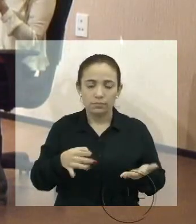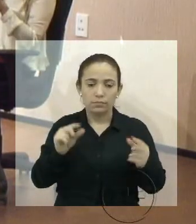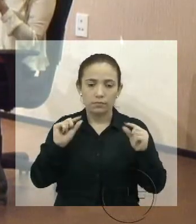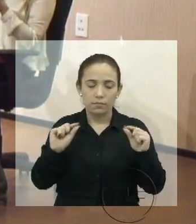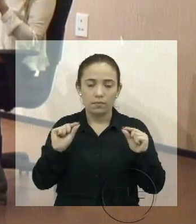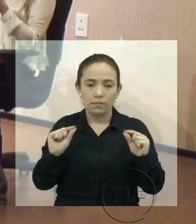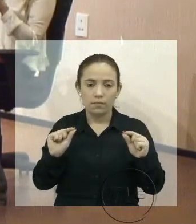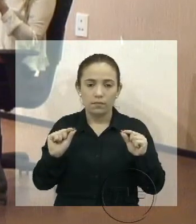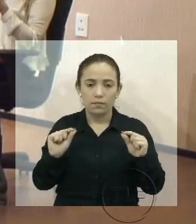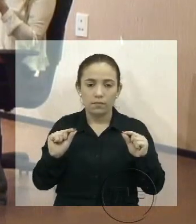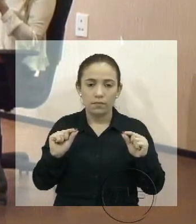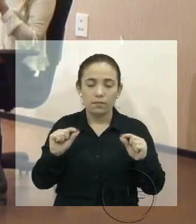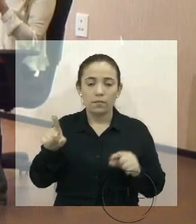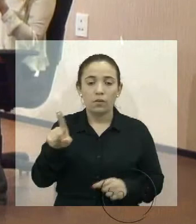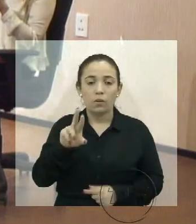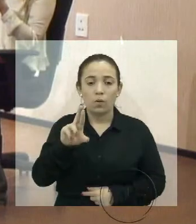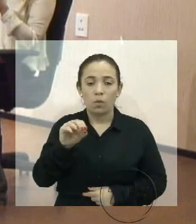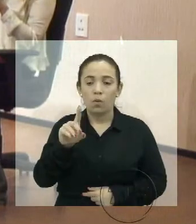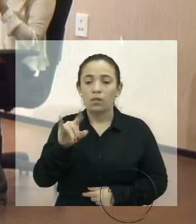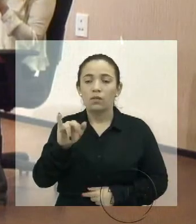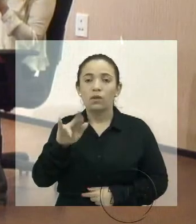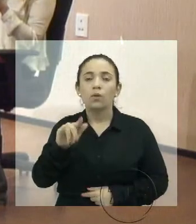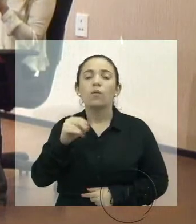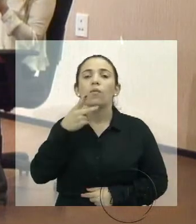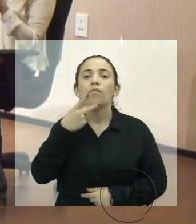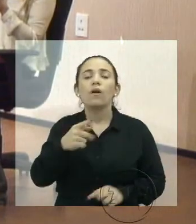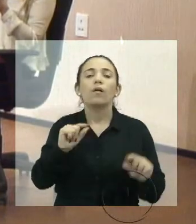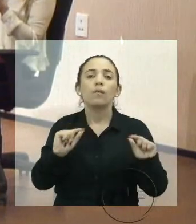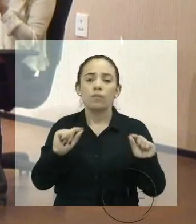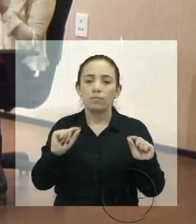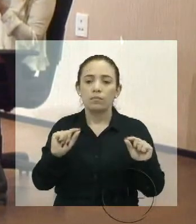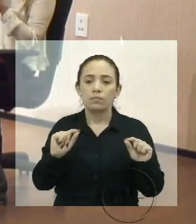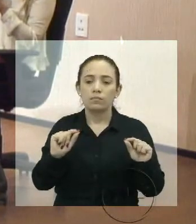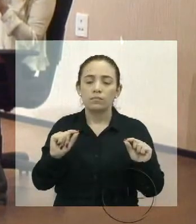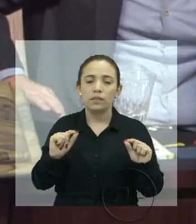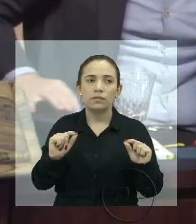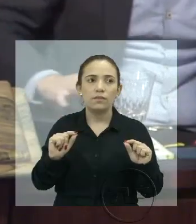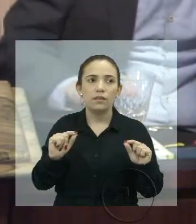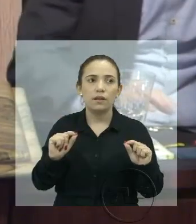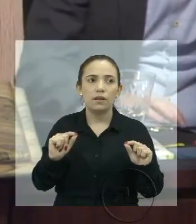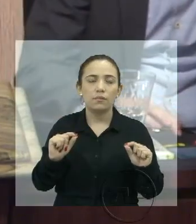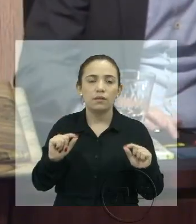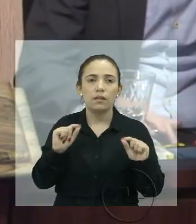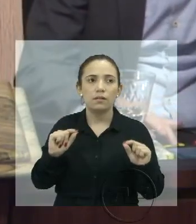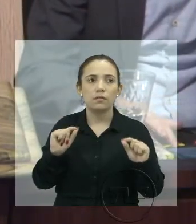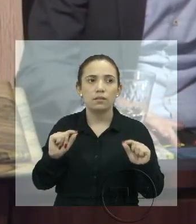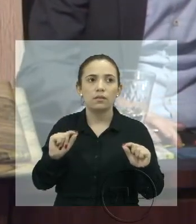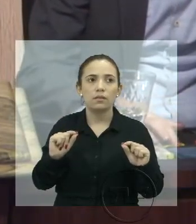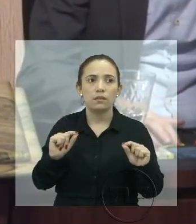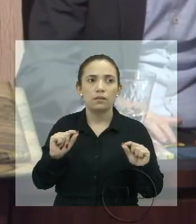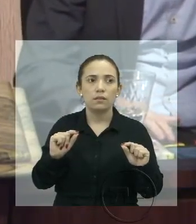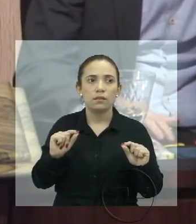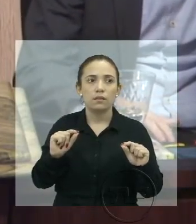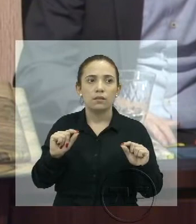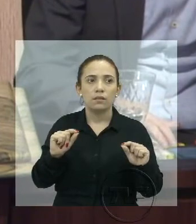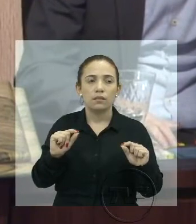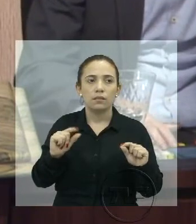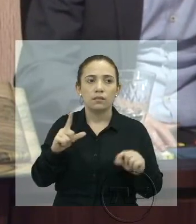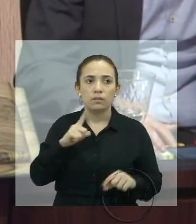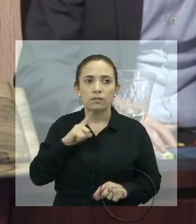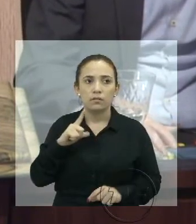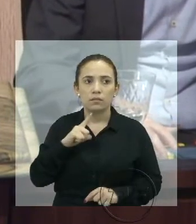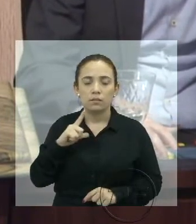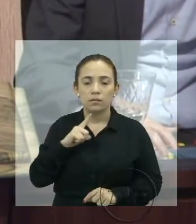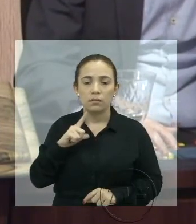do Rodrigo não foi nesse sentido. Foi dizendo o seguinte, que tendo em vista alterações que estão sendo